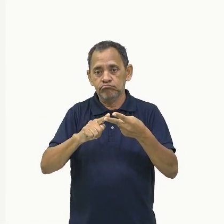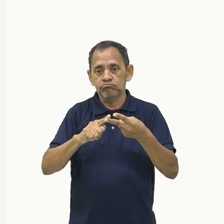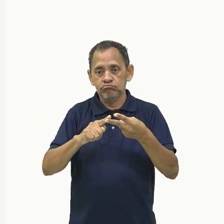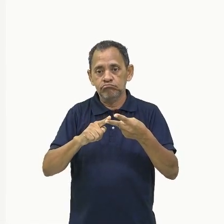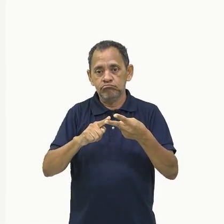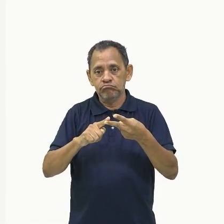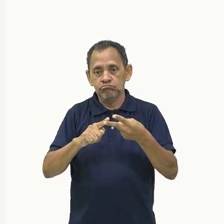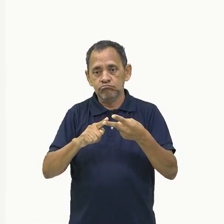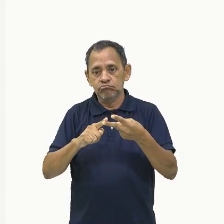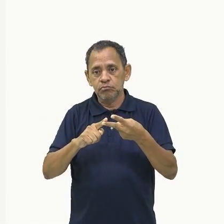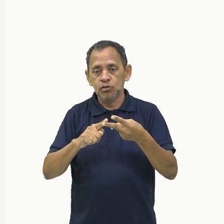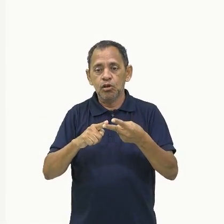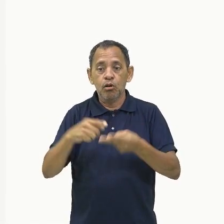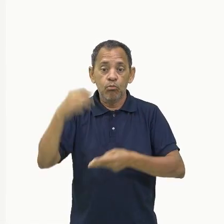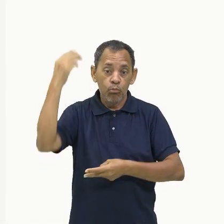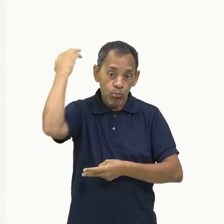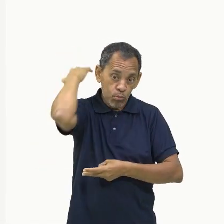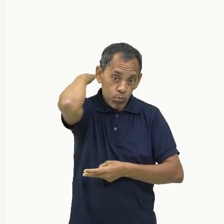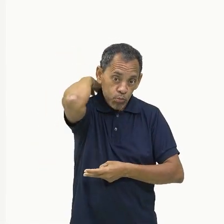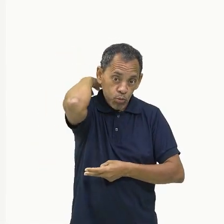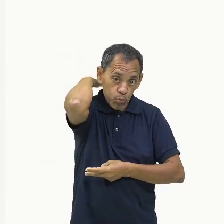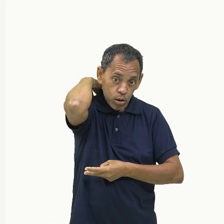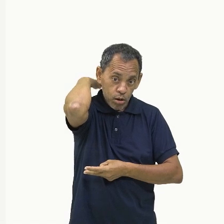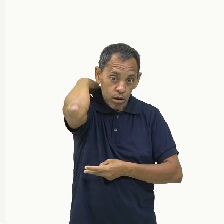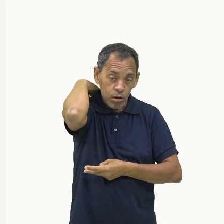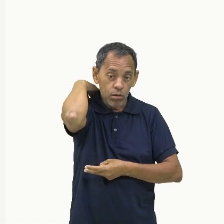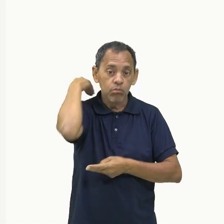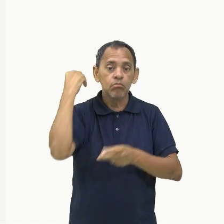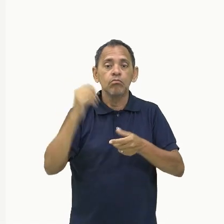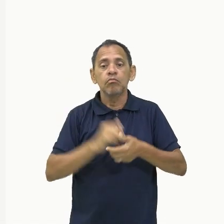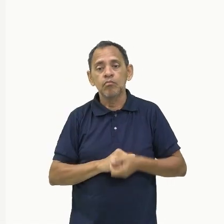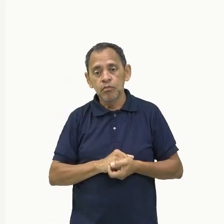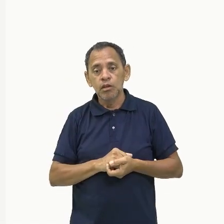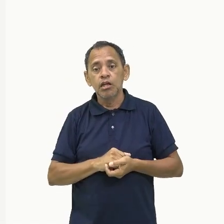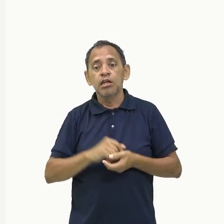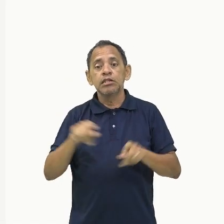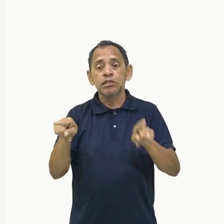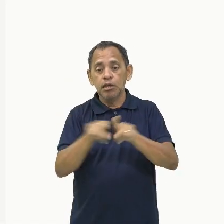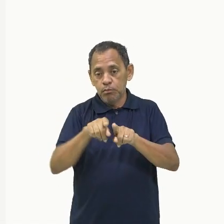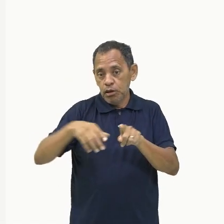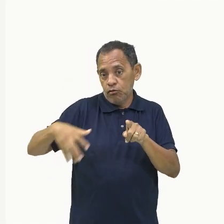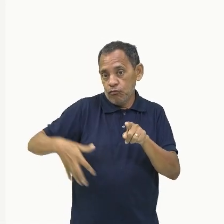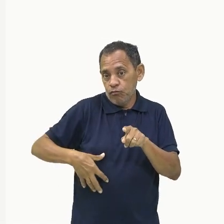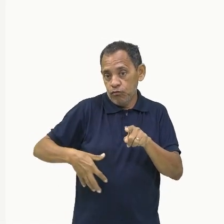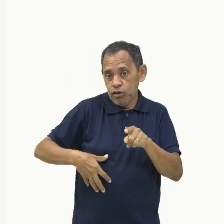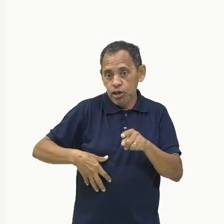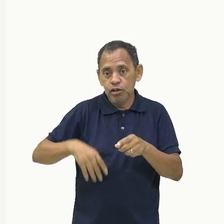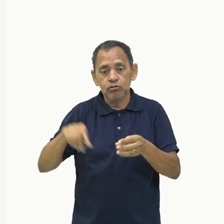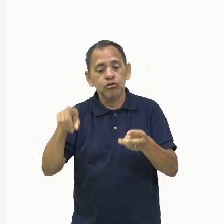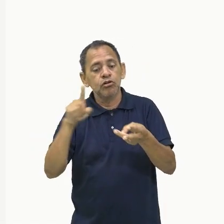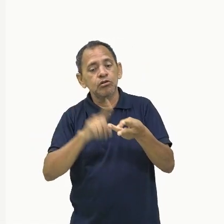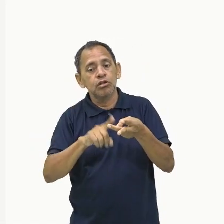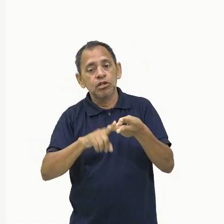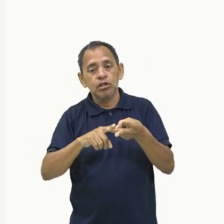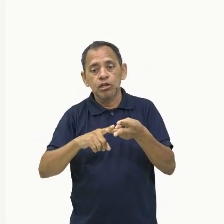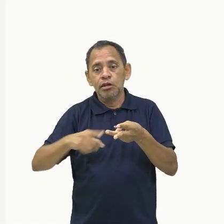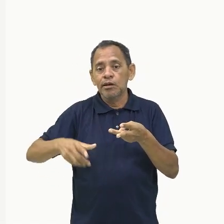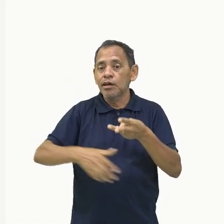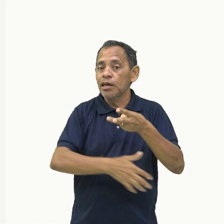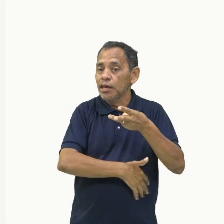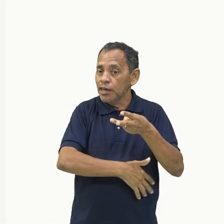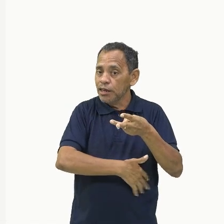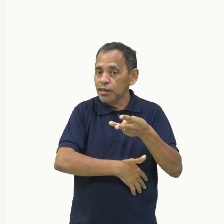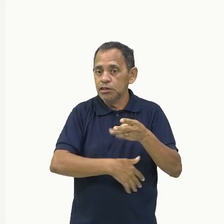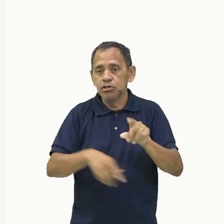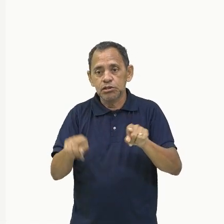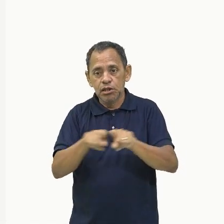vamos destacar os pulmões, vejam só a quantidade de água, o fígado e os rins. Eles apresentam a maior quantidade